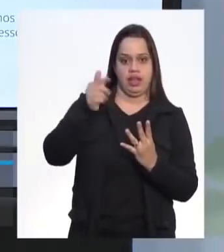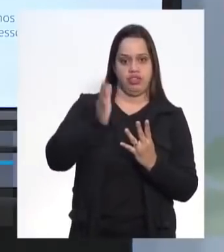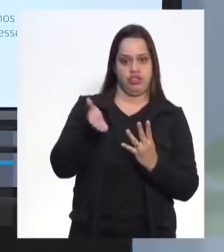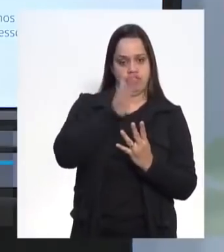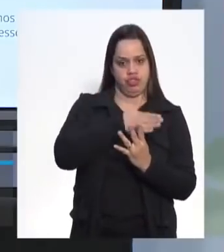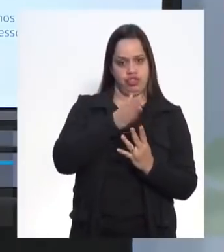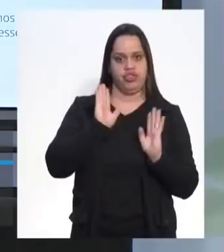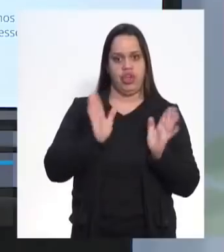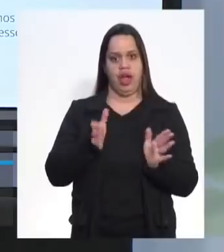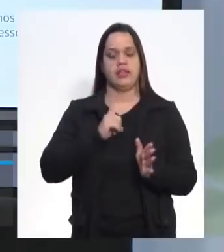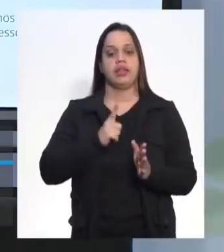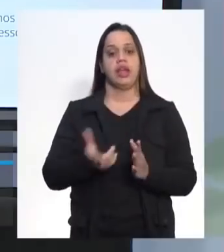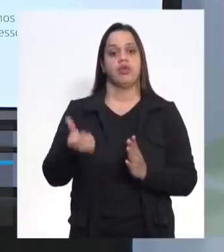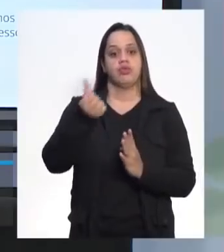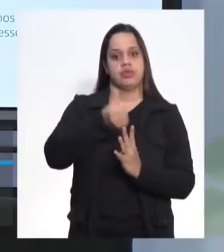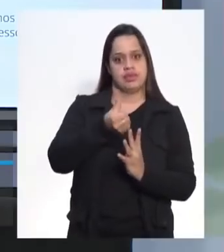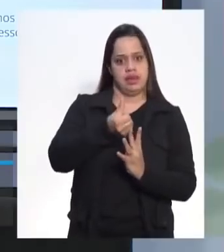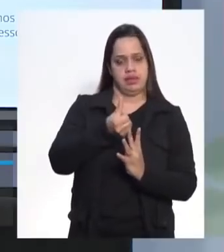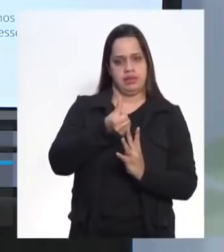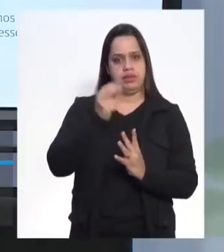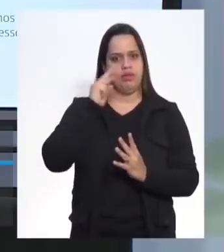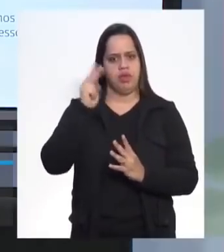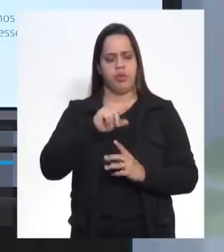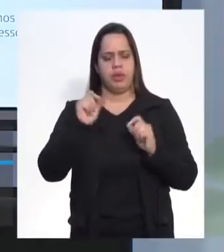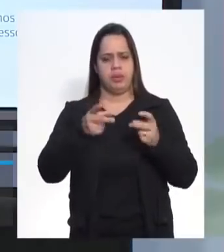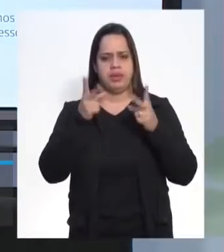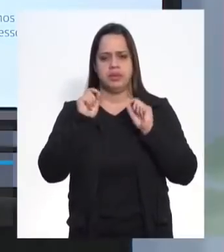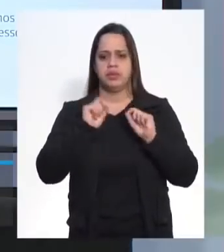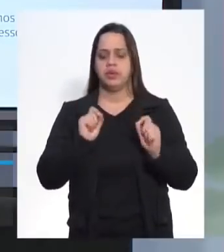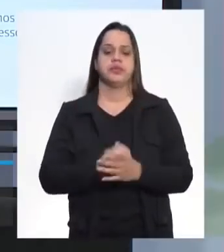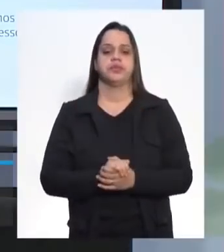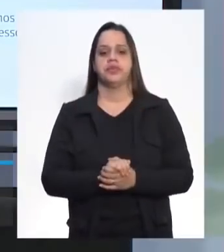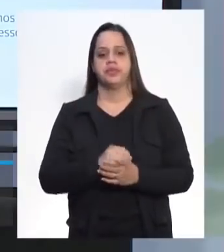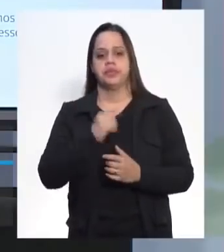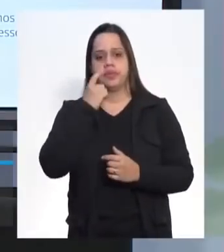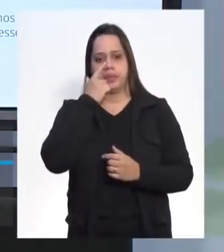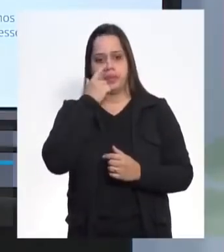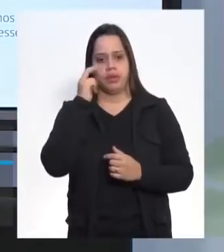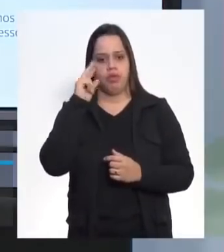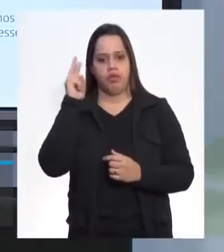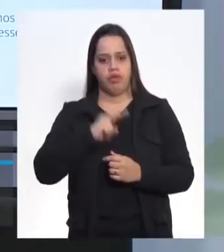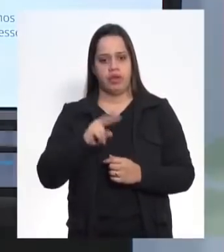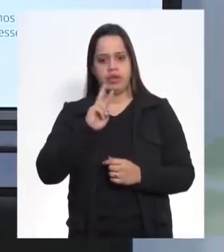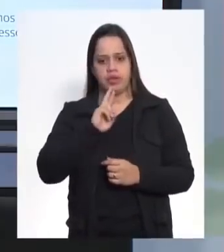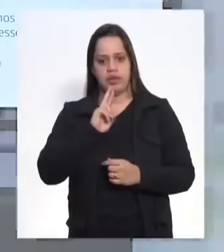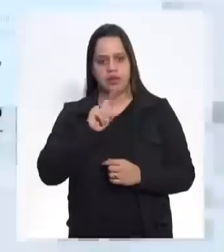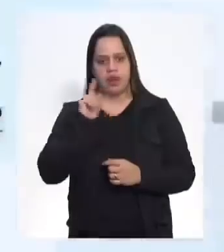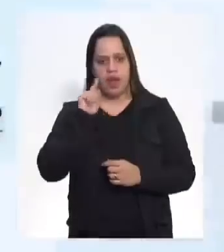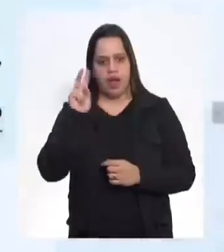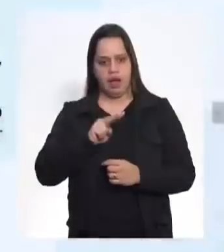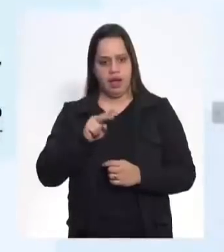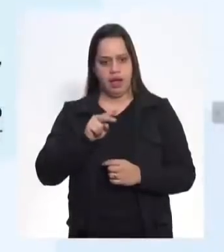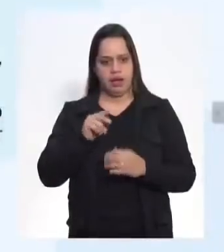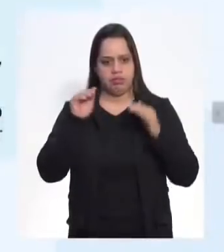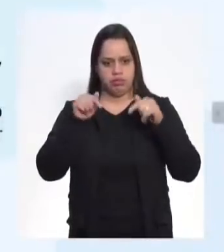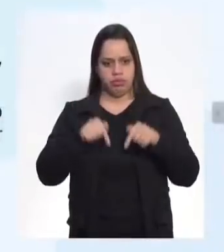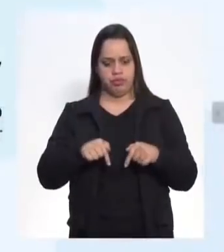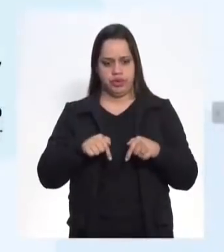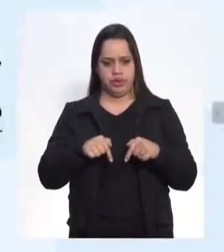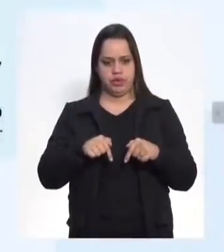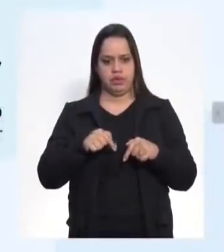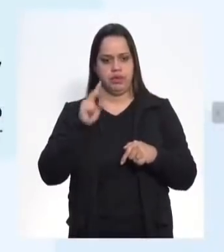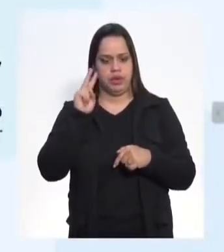7. 6. 6. Reparem no seguinte, ó, vou até grifar aqui para vocês olharem, na relação que eu